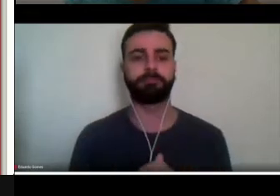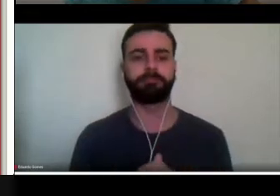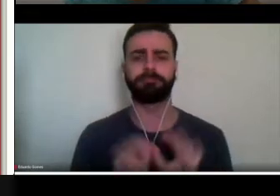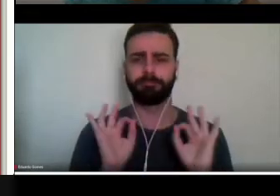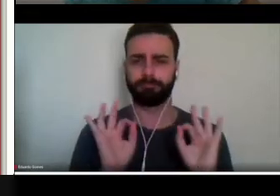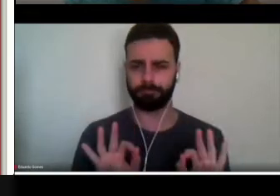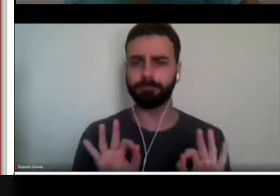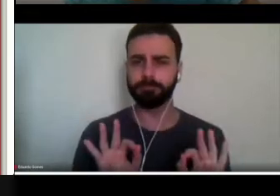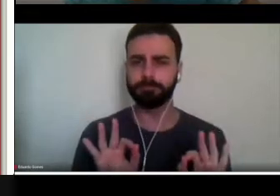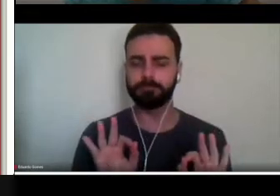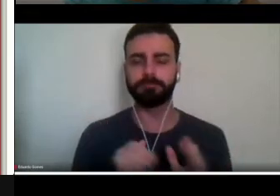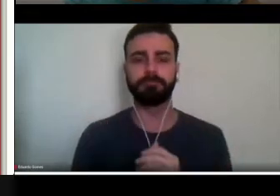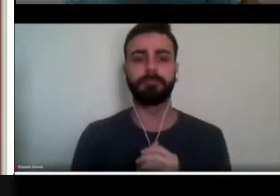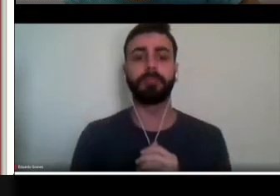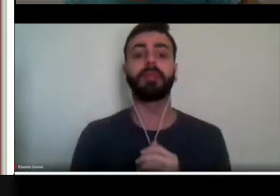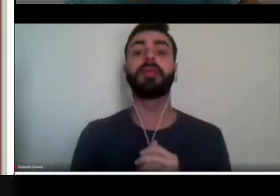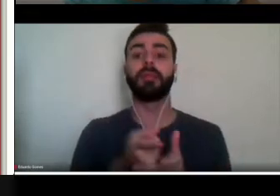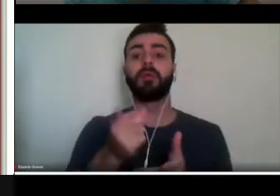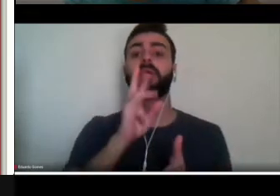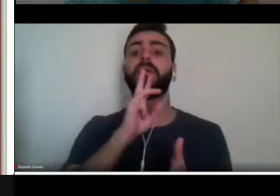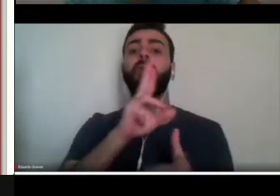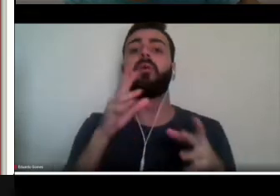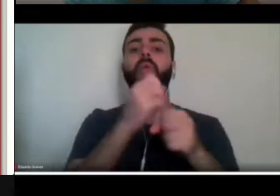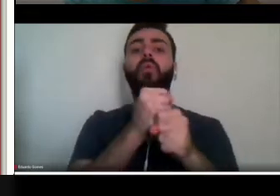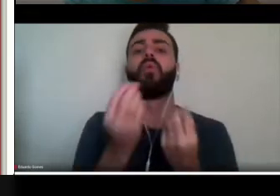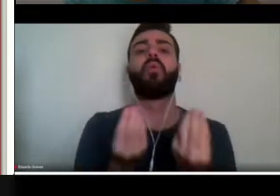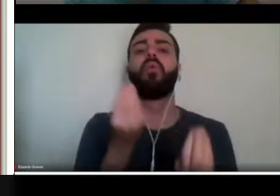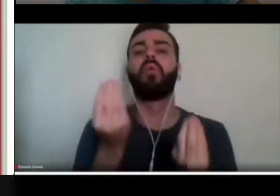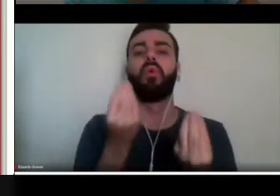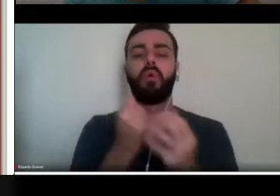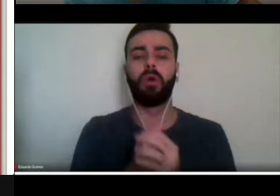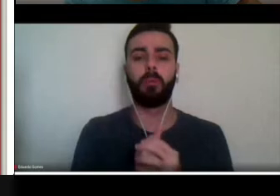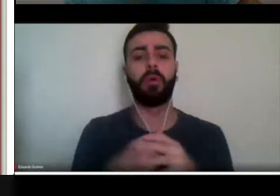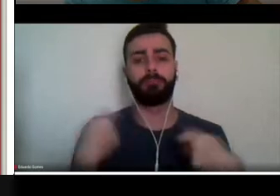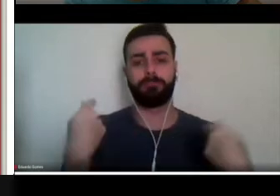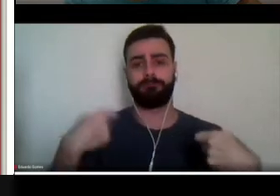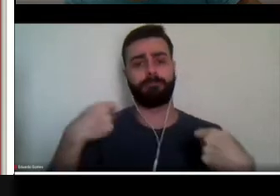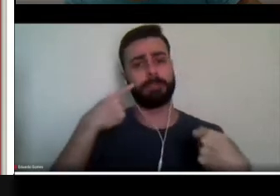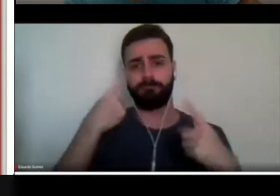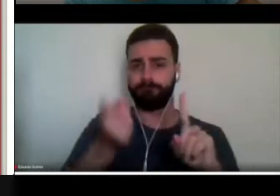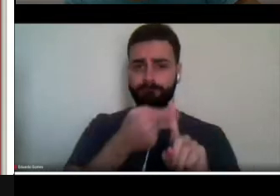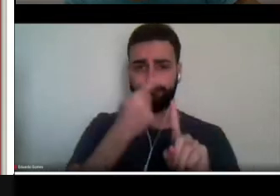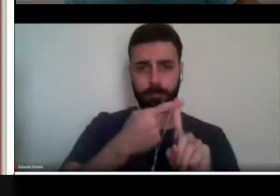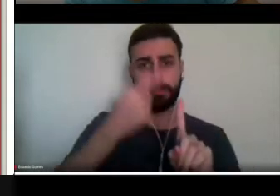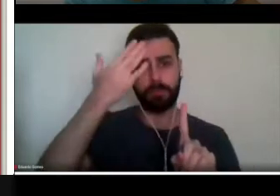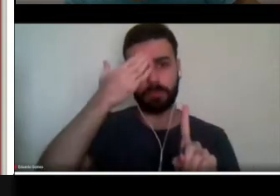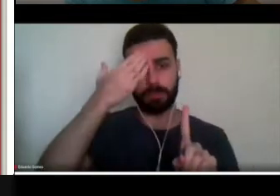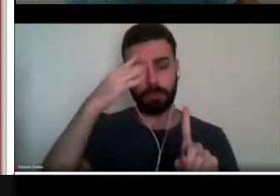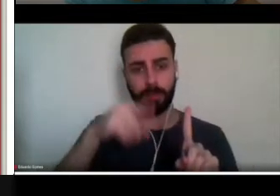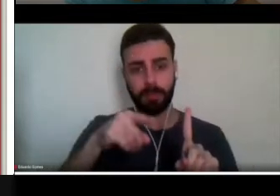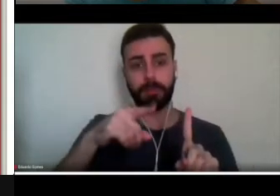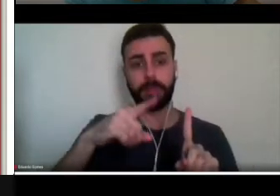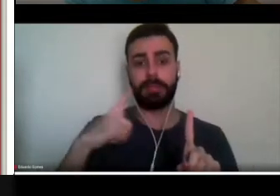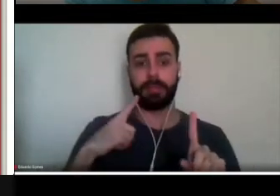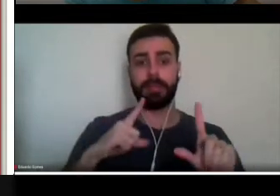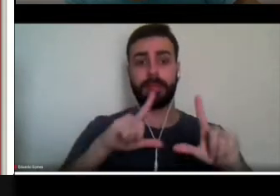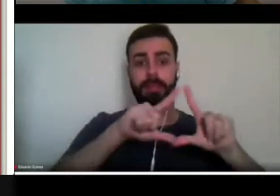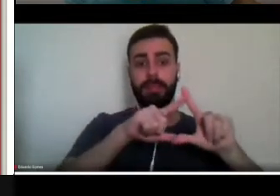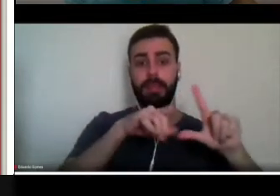isso, né, eu preciso resolver primeiro esse ΔY1 aqui, depois eu resolvo